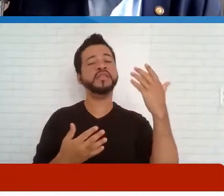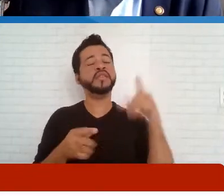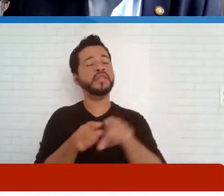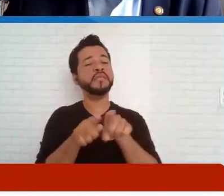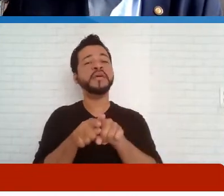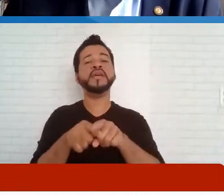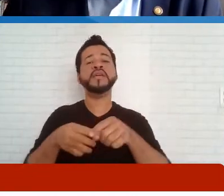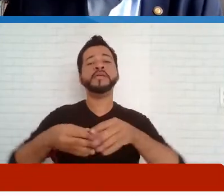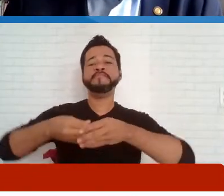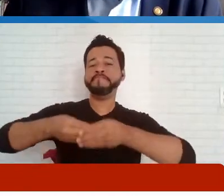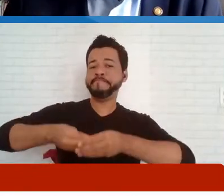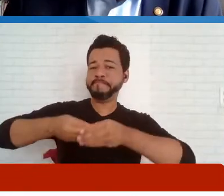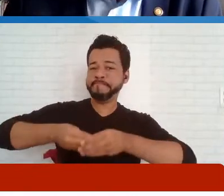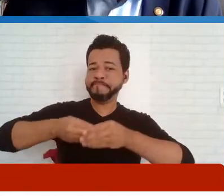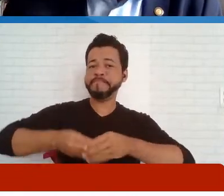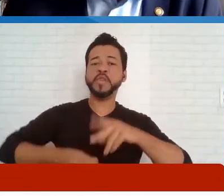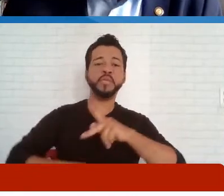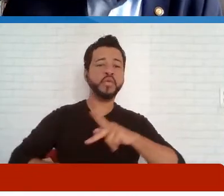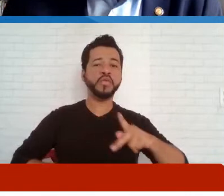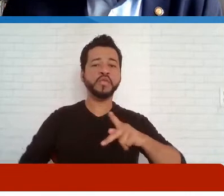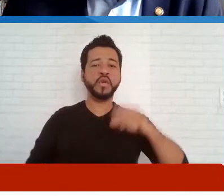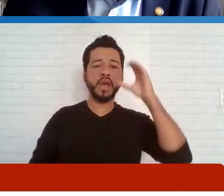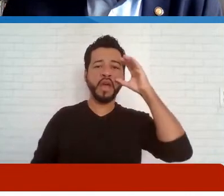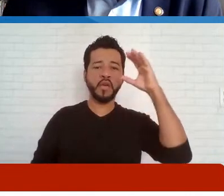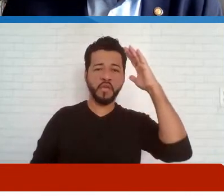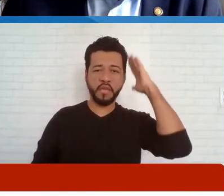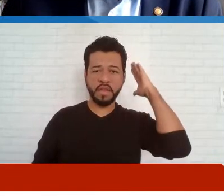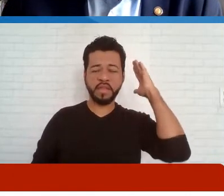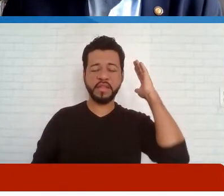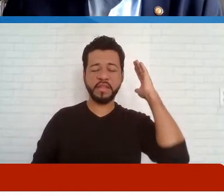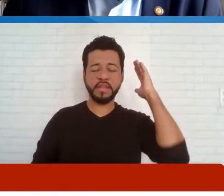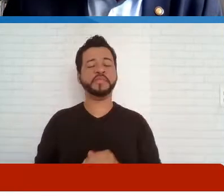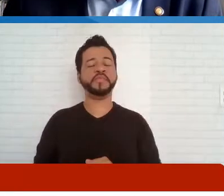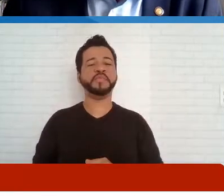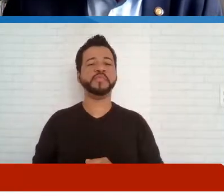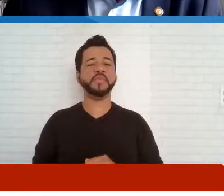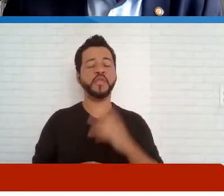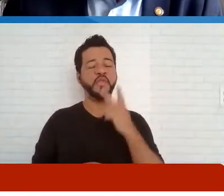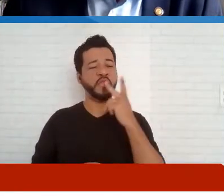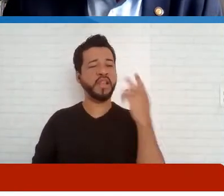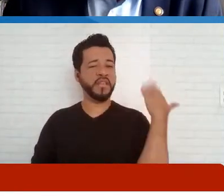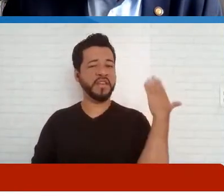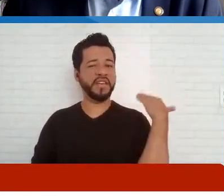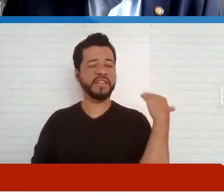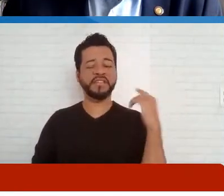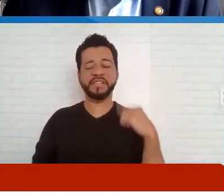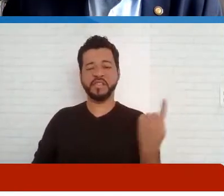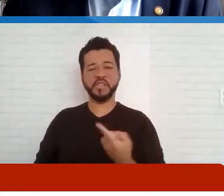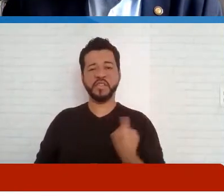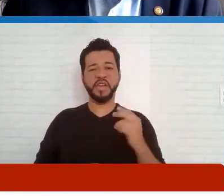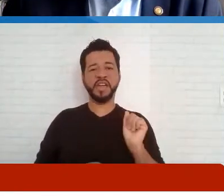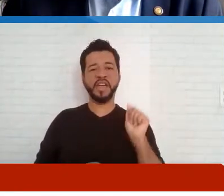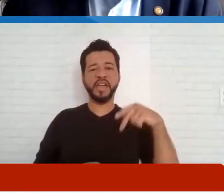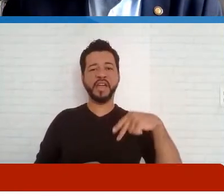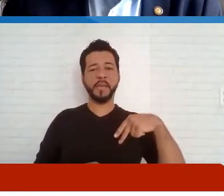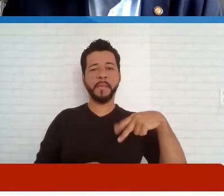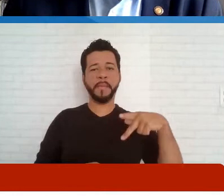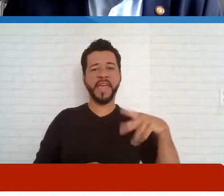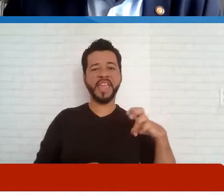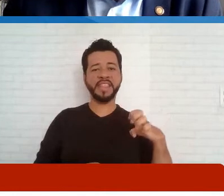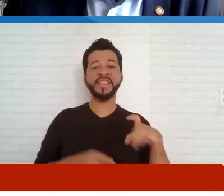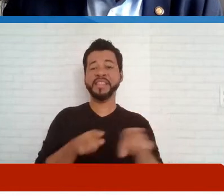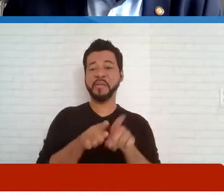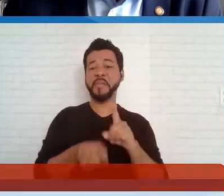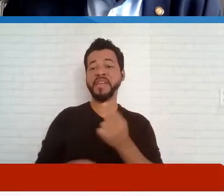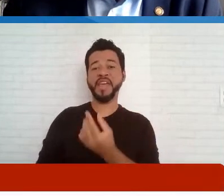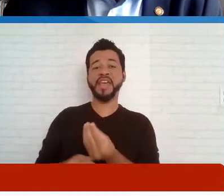Alfredo. Eu brincava com ele antes que, para nós da AMPED, o professor Alfredo também é nosso reitor, né?